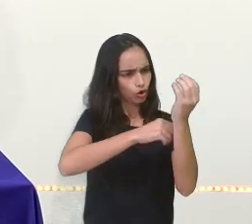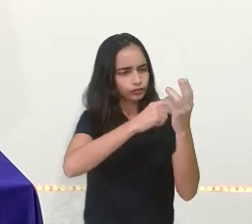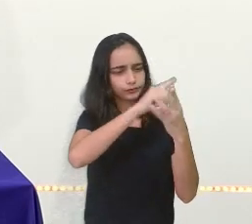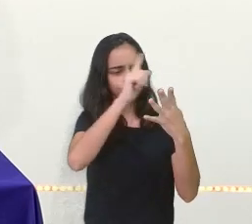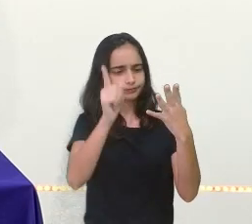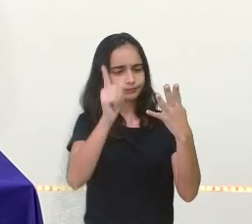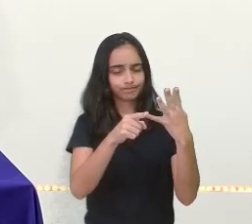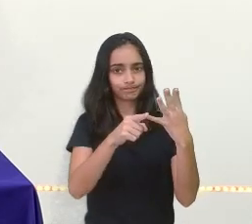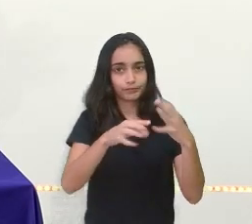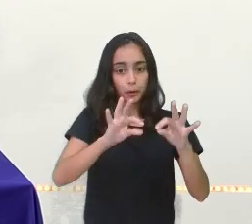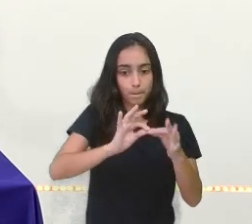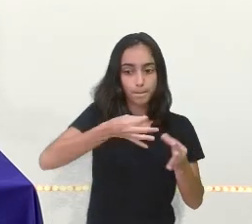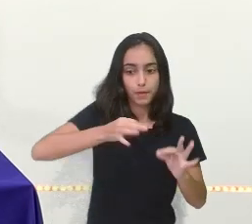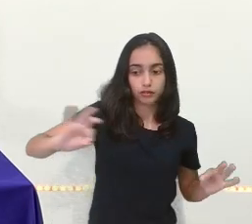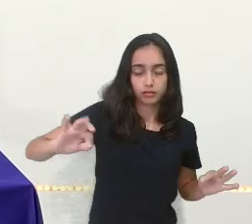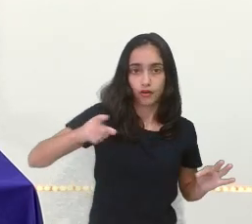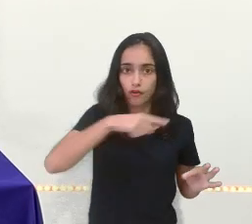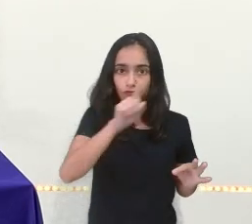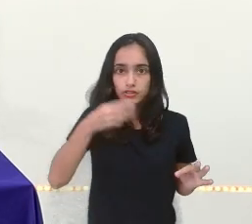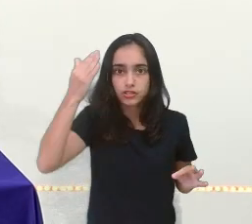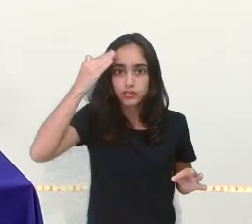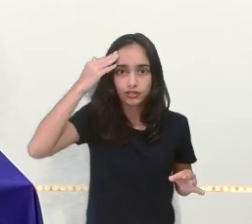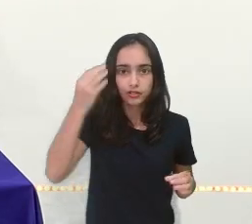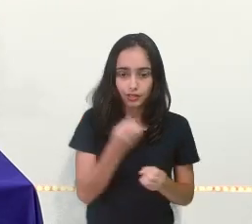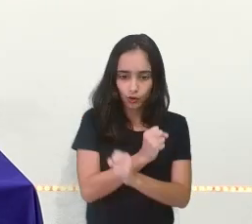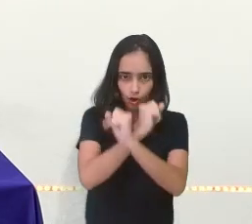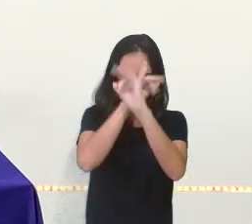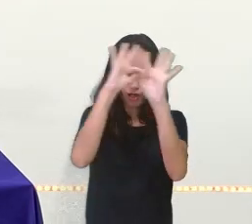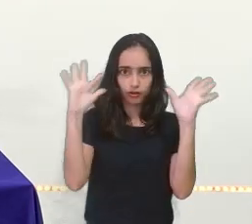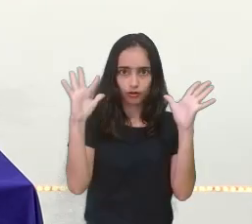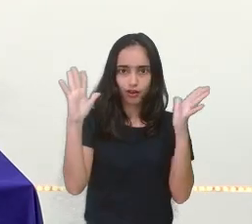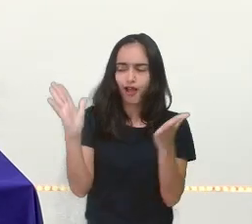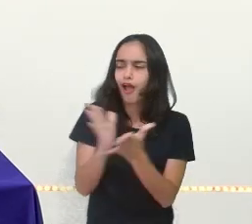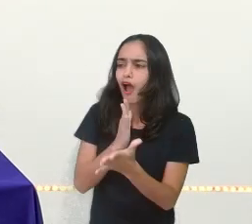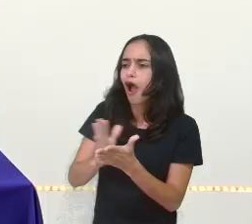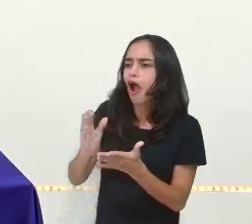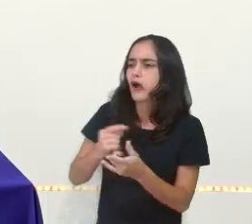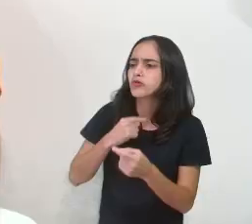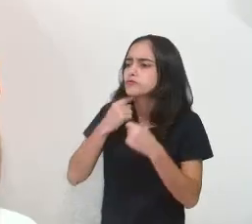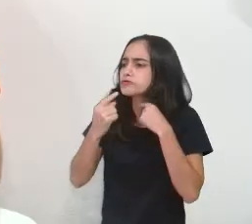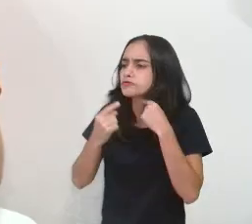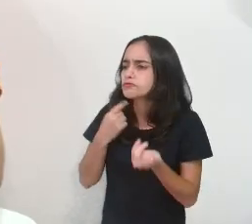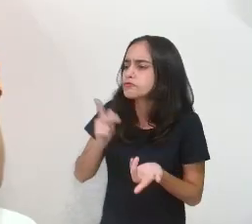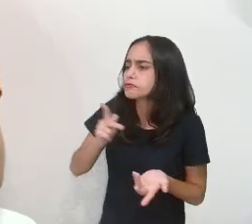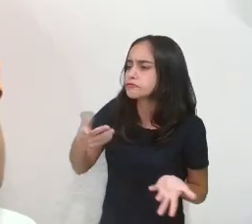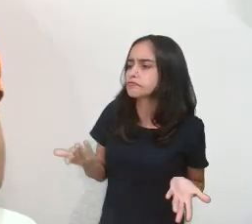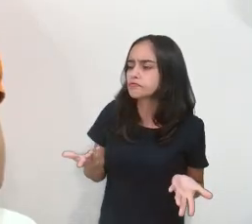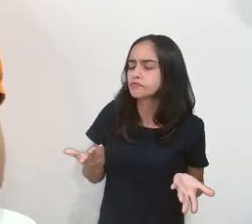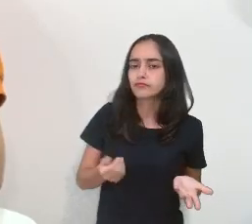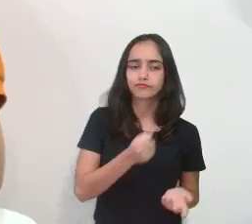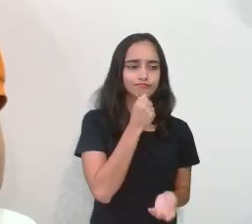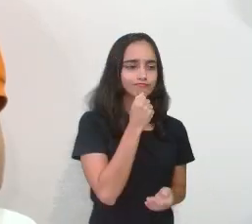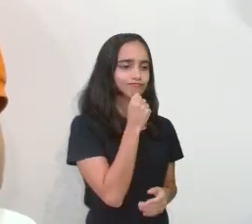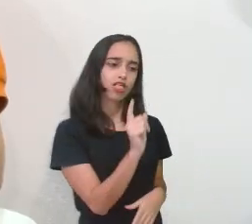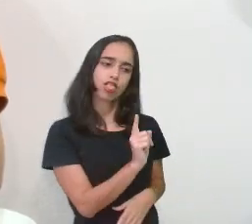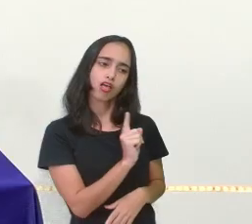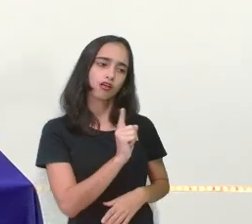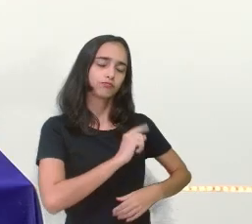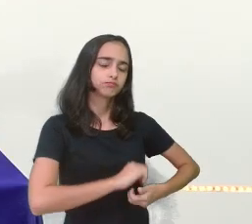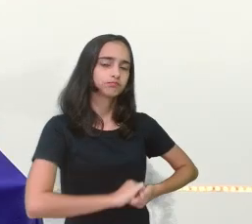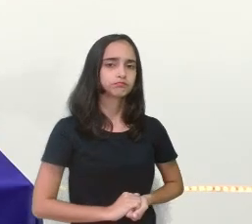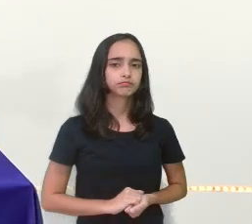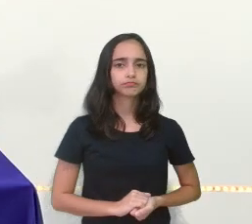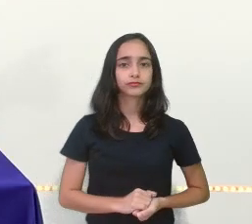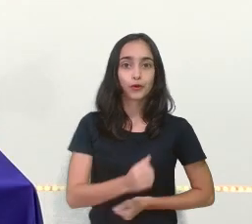medida. Vocês compreenderam bem? Professora Sandra, algum comentário aí dos meninos? Não, ainda não. Lázaro está